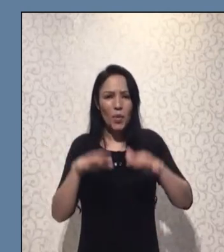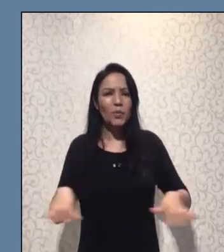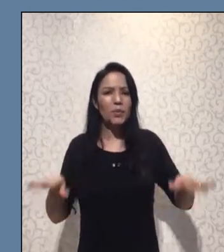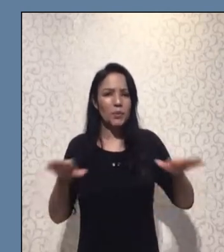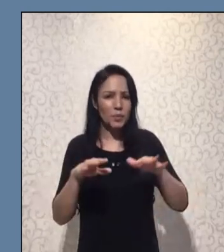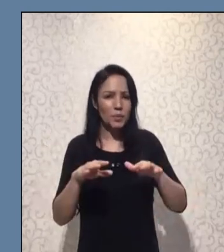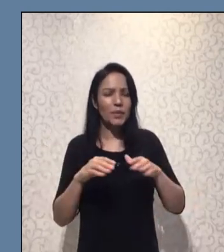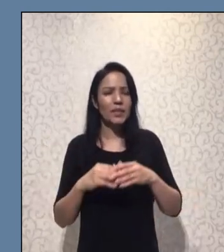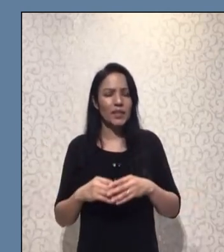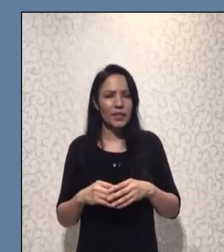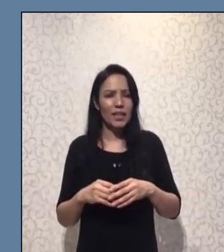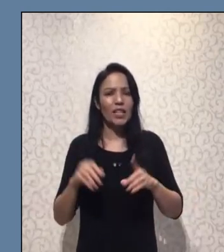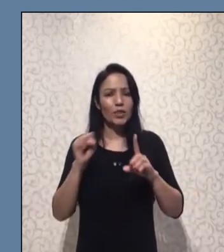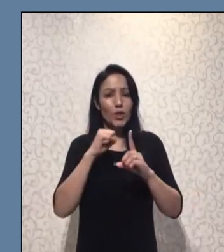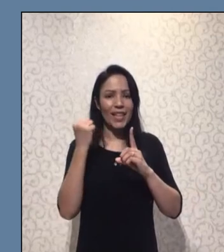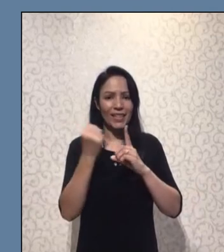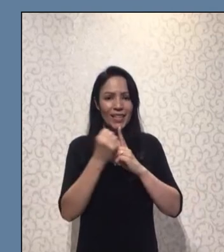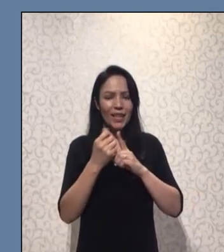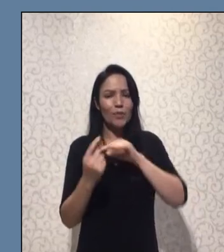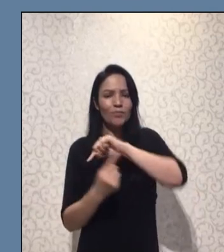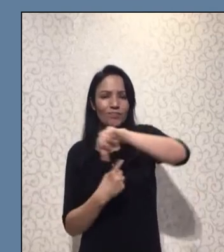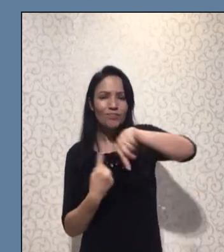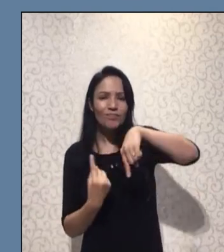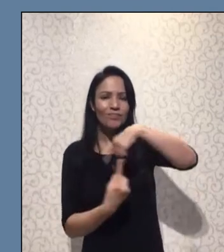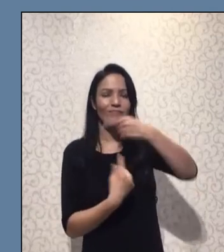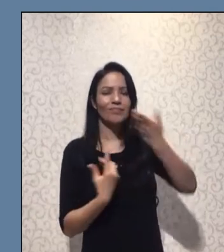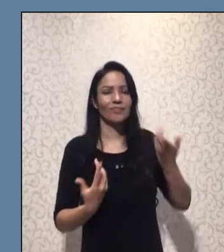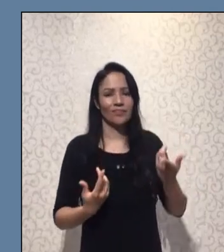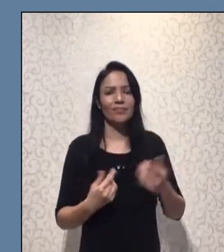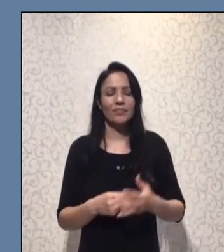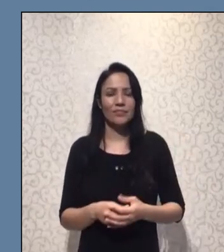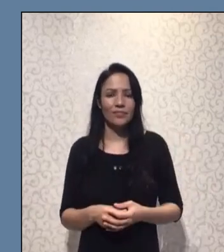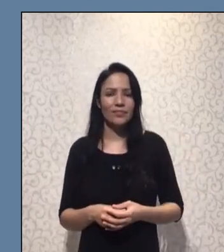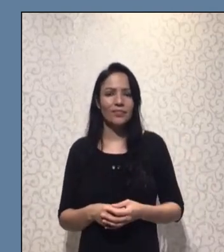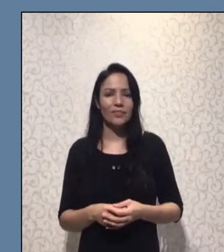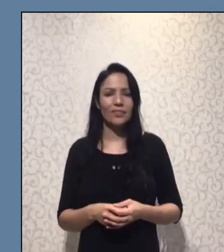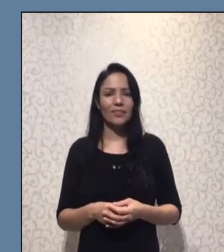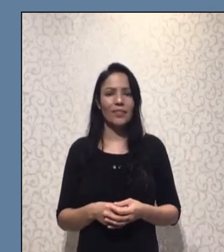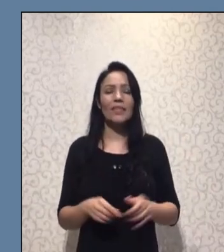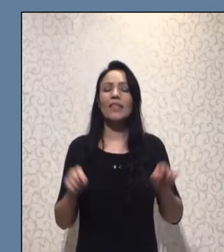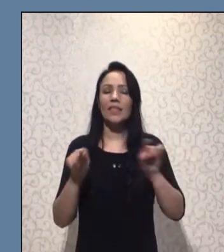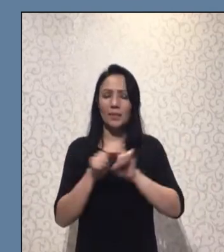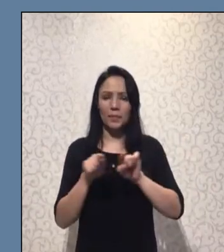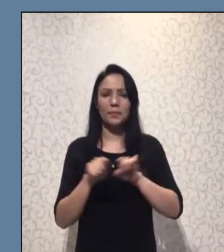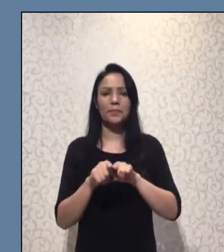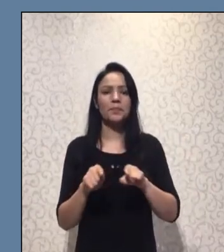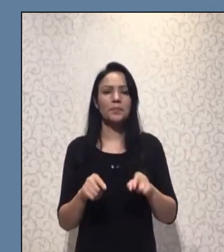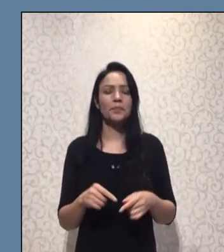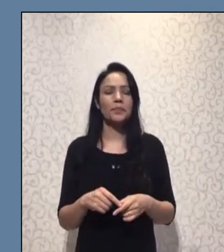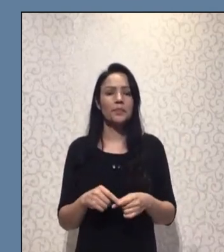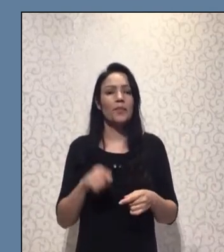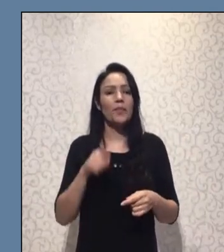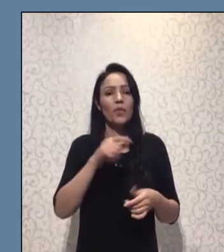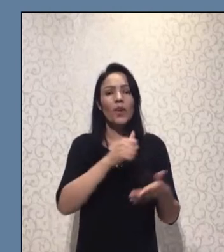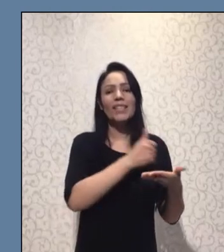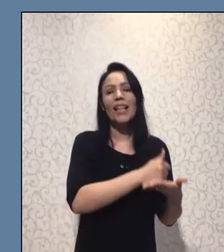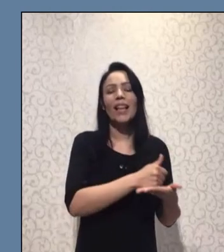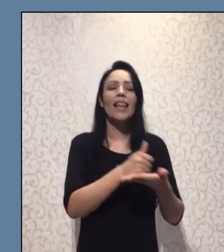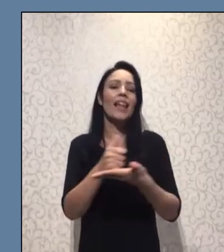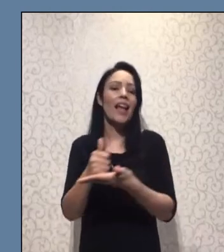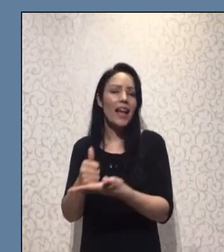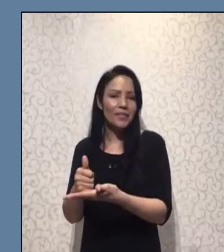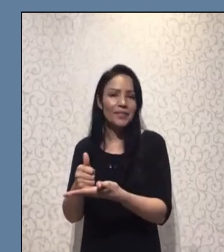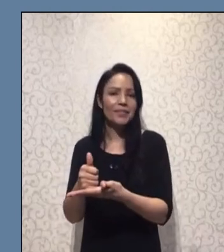de socialização, também é isso, por mais que você leve a experiência